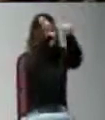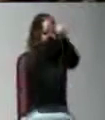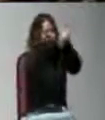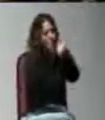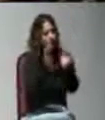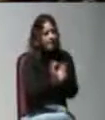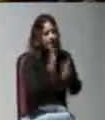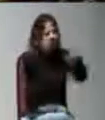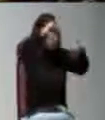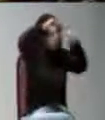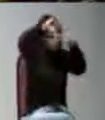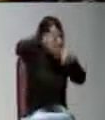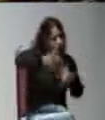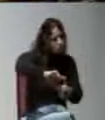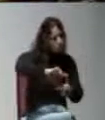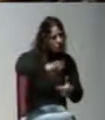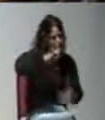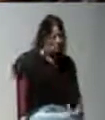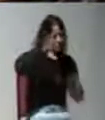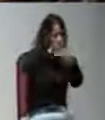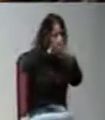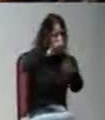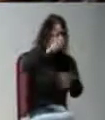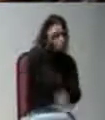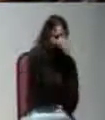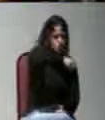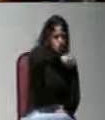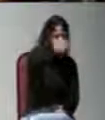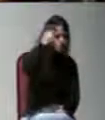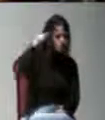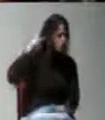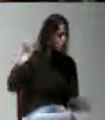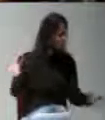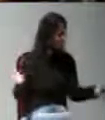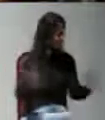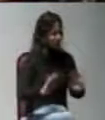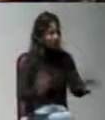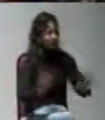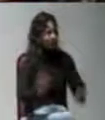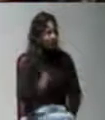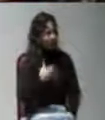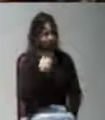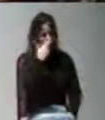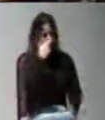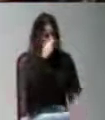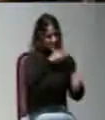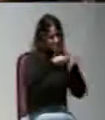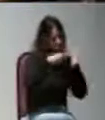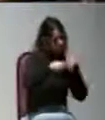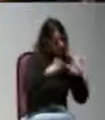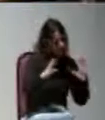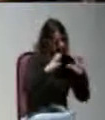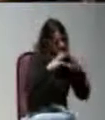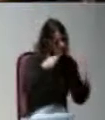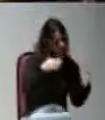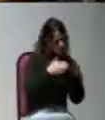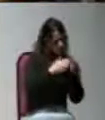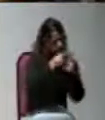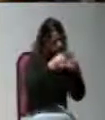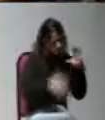sujeitos históricos. Ao contrário, tendem a isolá-los e simplificá-los em um conjunto limitado de